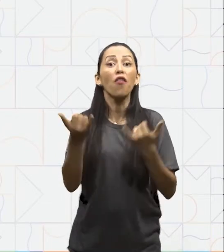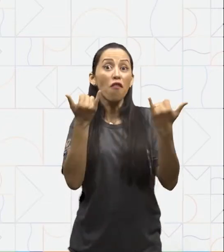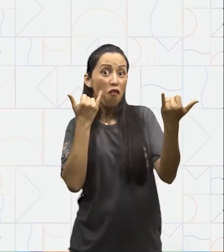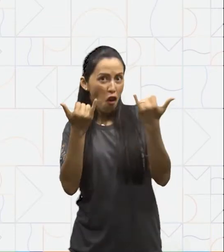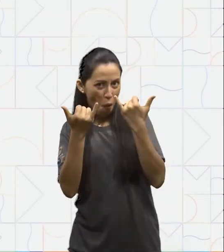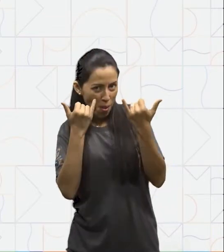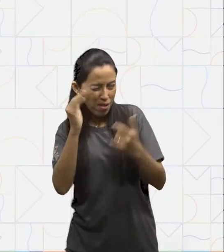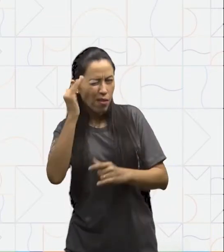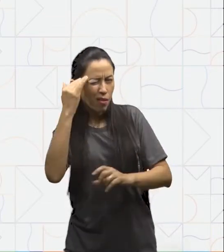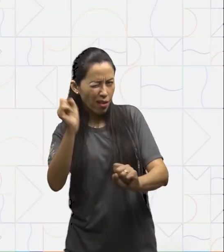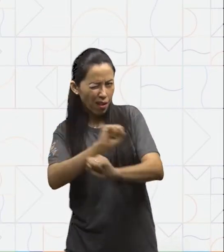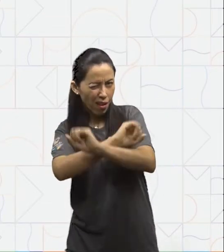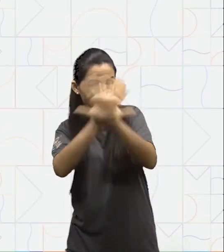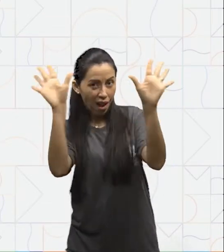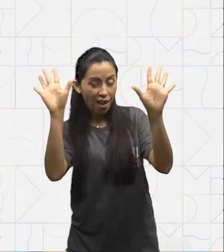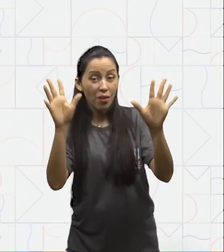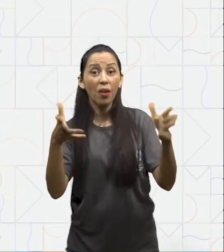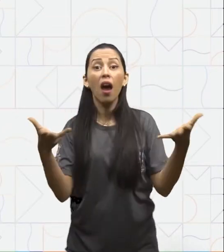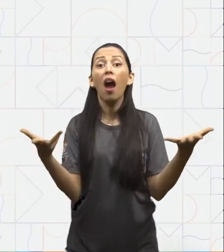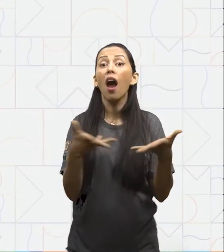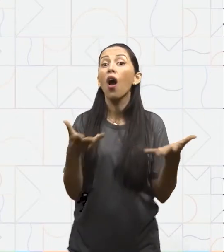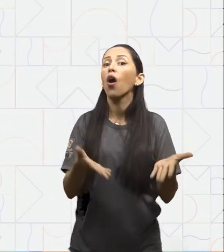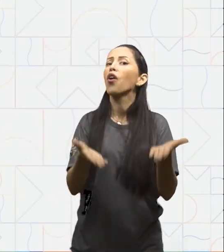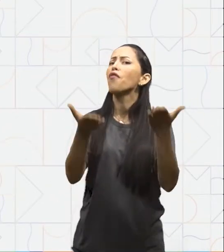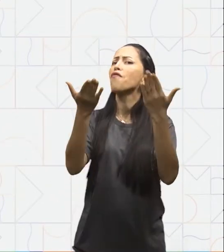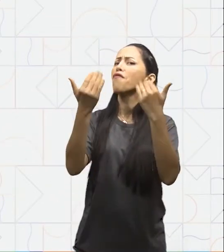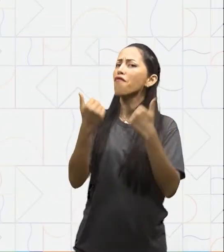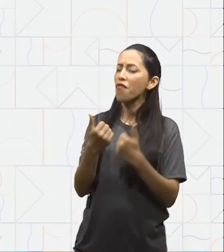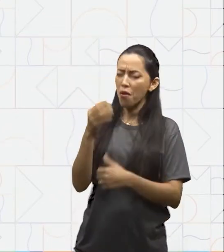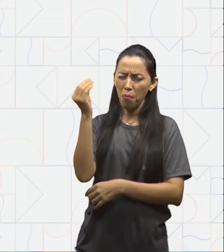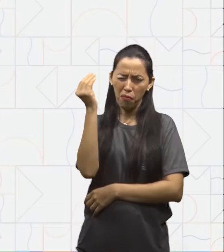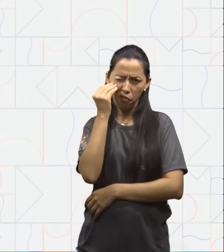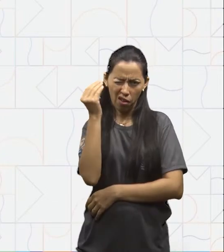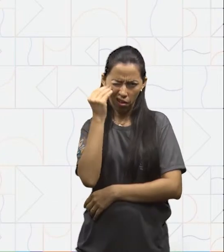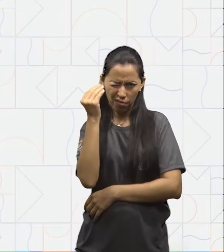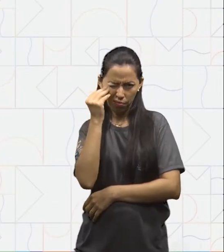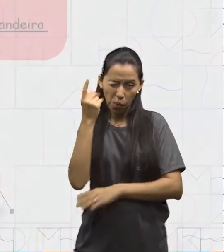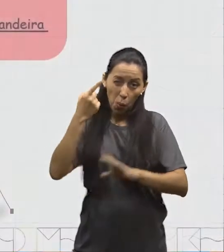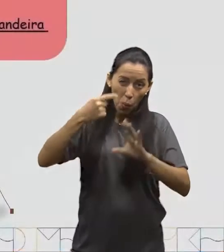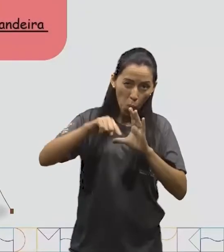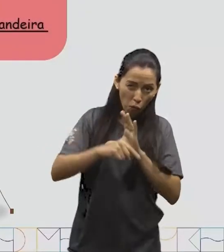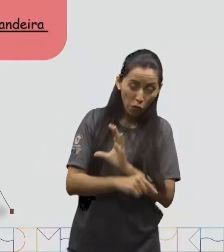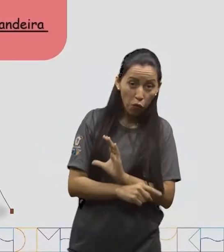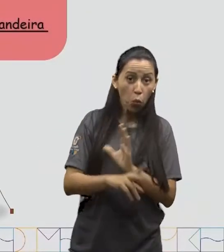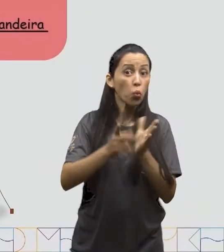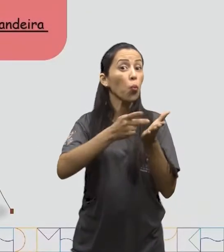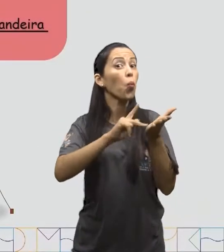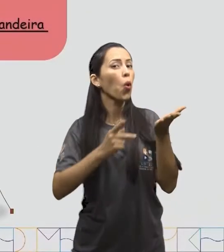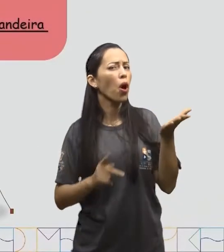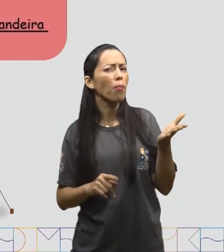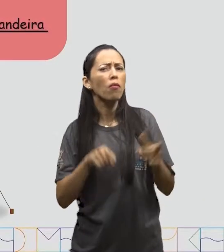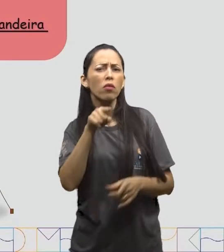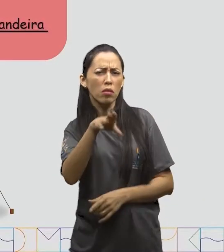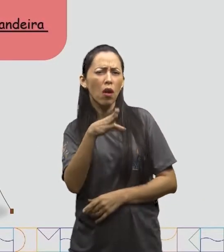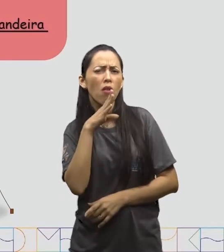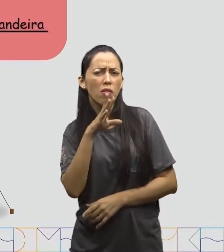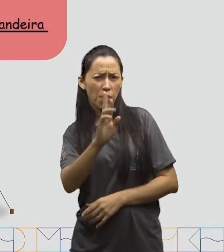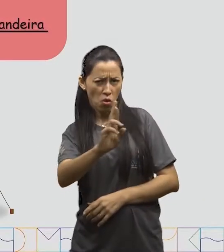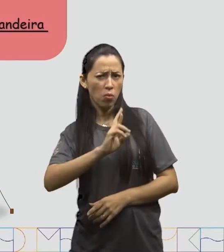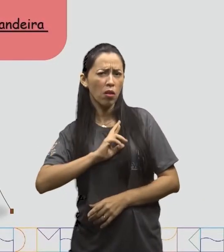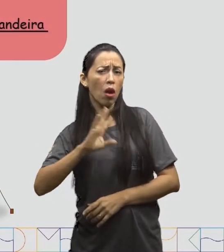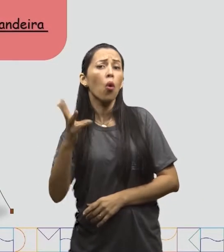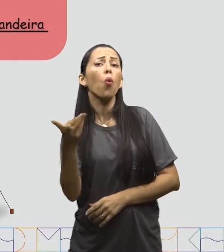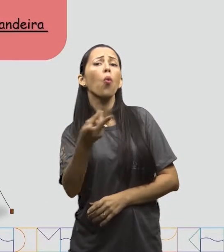poema compreendida. Agora, analisaremos o poema mais de perto. Vem comigo. Você consegue me dizer